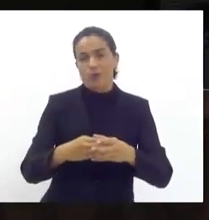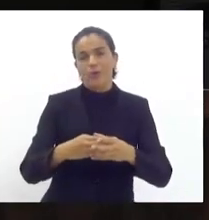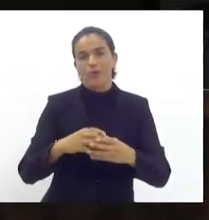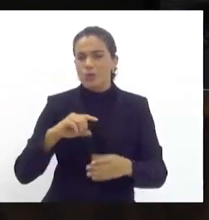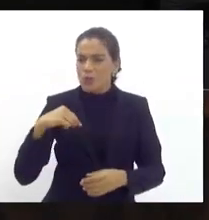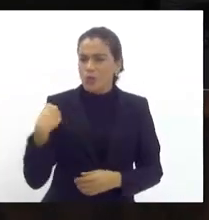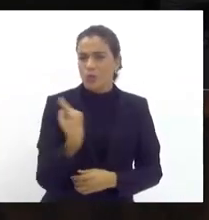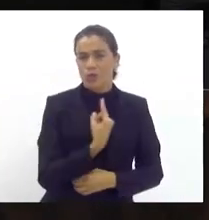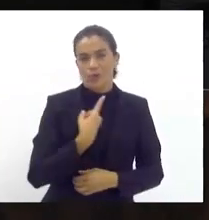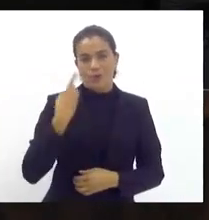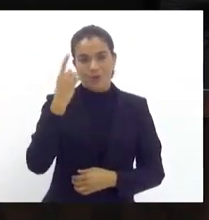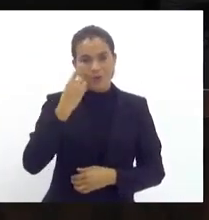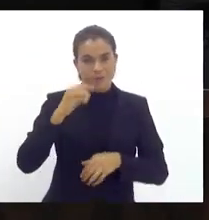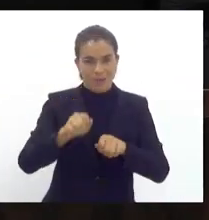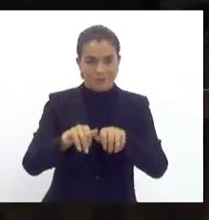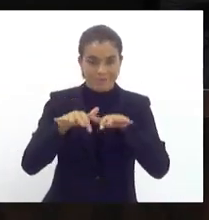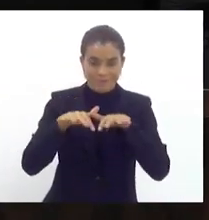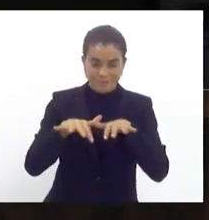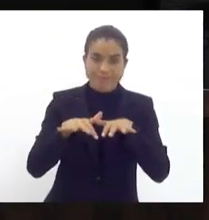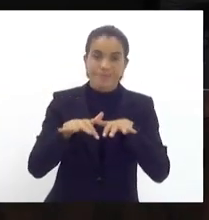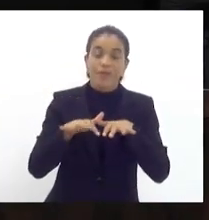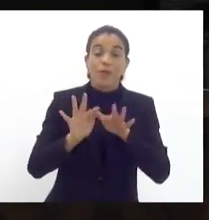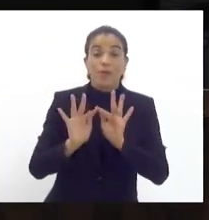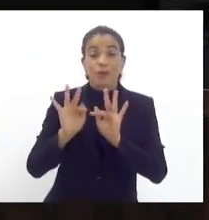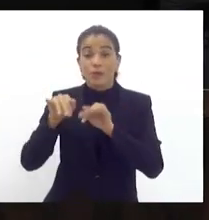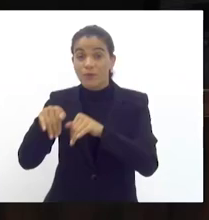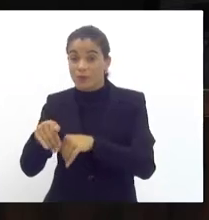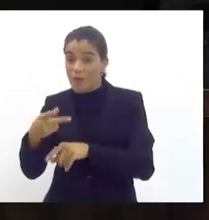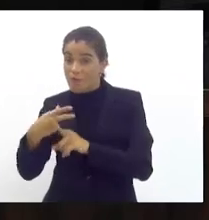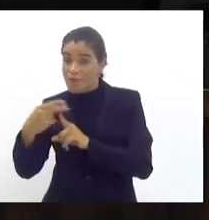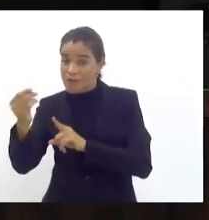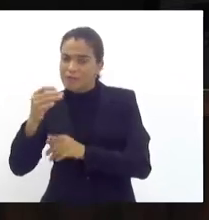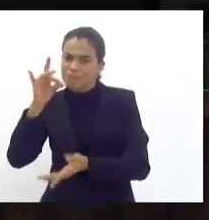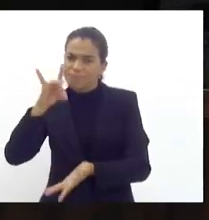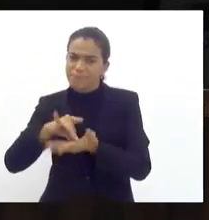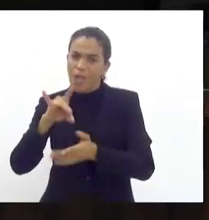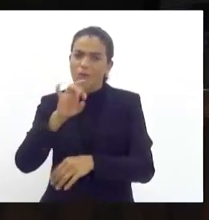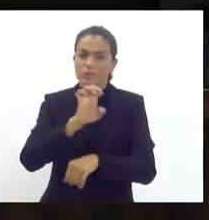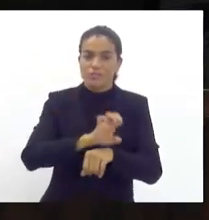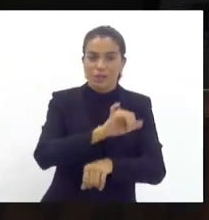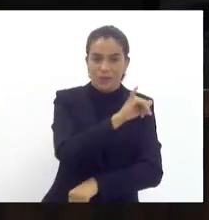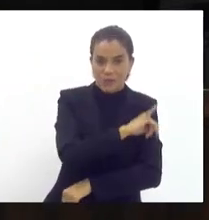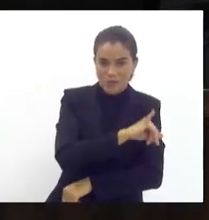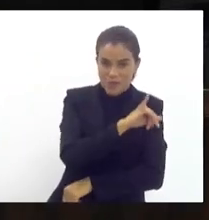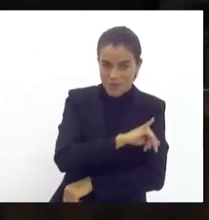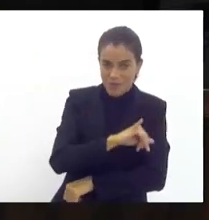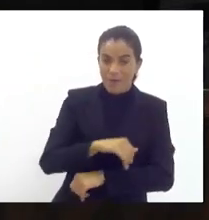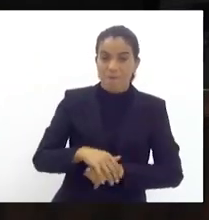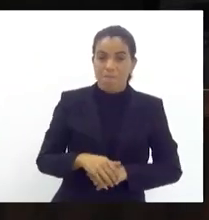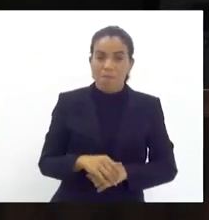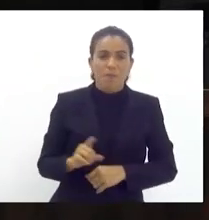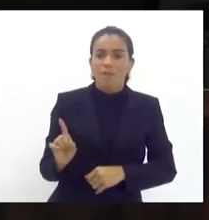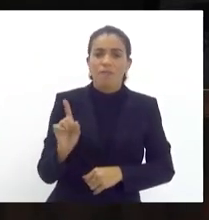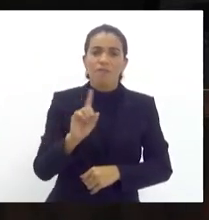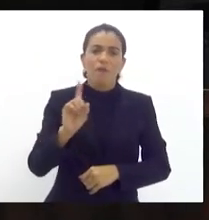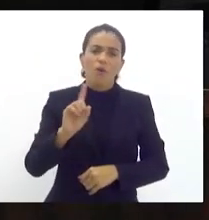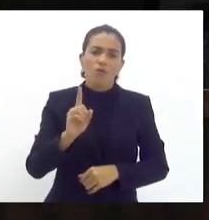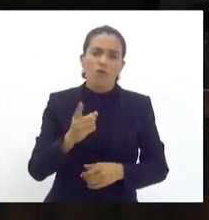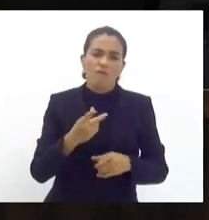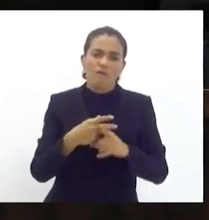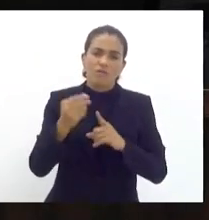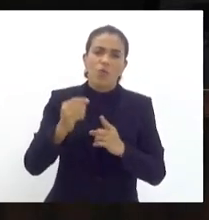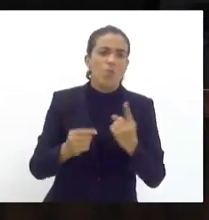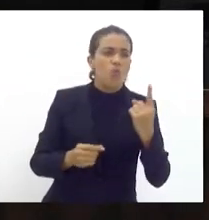todo o Parlamento para que ao final quem vença seja realmente o estado do Rio como um todo e aí não é